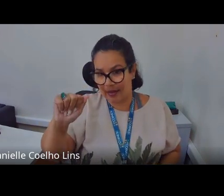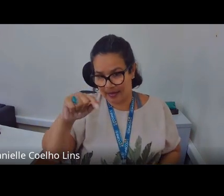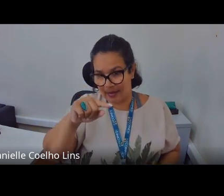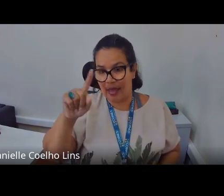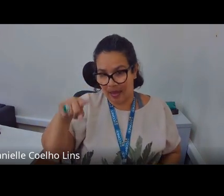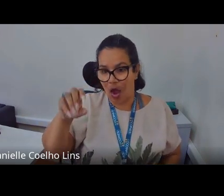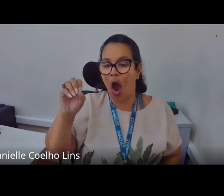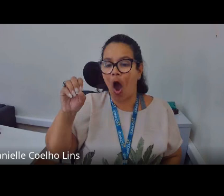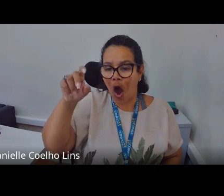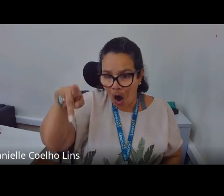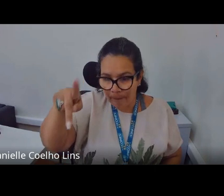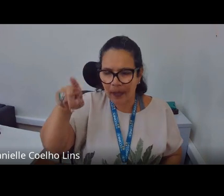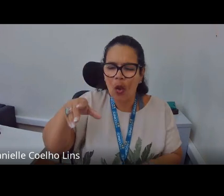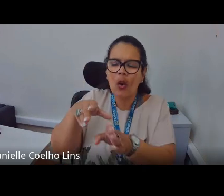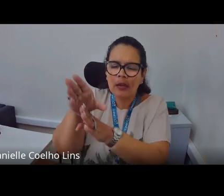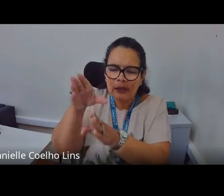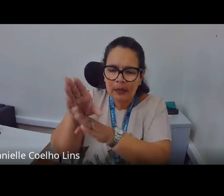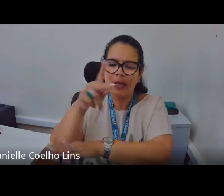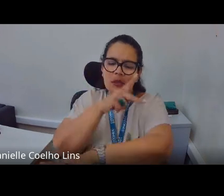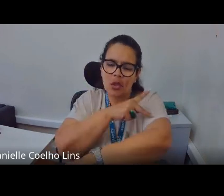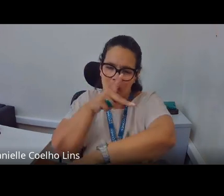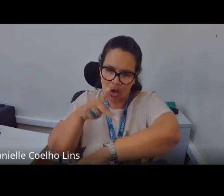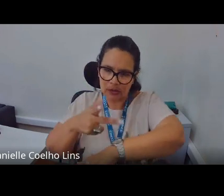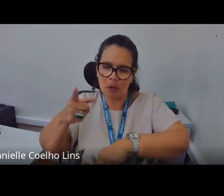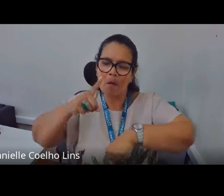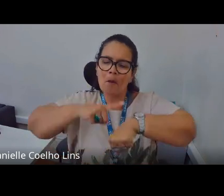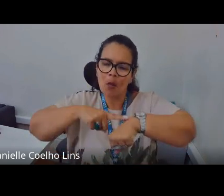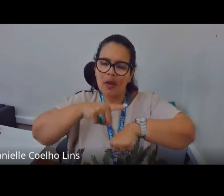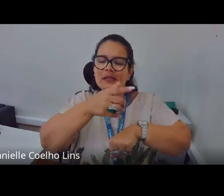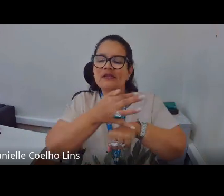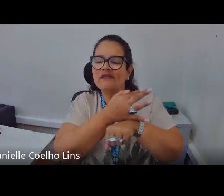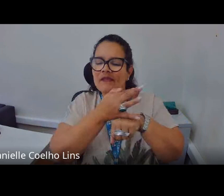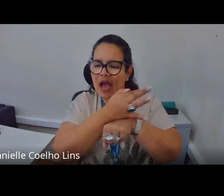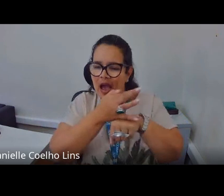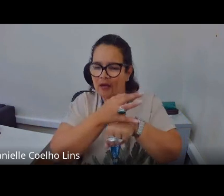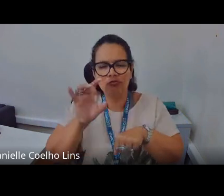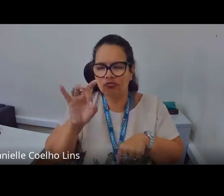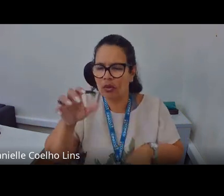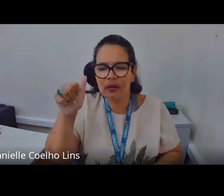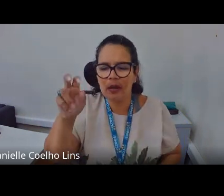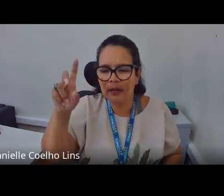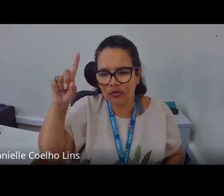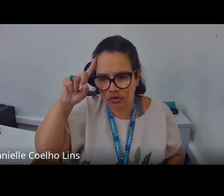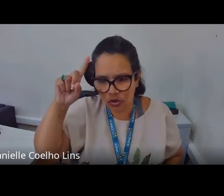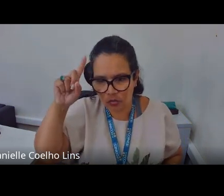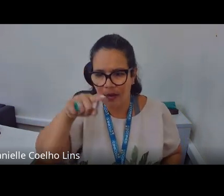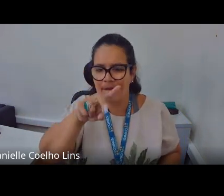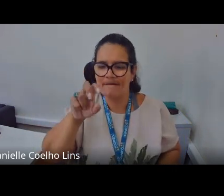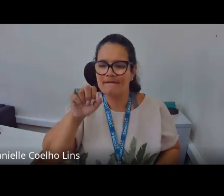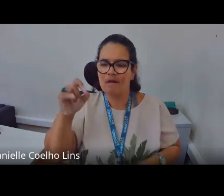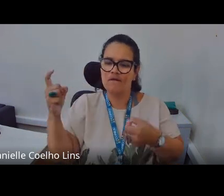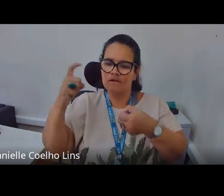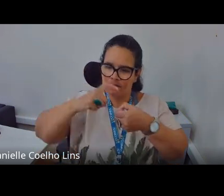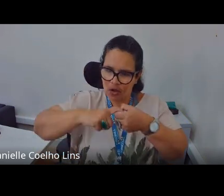Nós temos também a Renata, que é OP, que é a orientadora pedagógica. Nesse momento ela está de férias. É